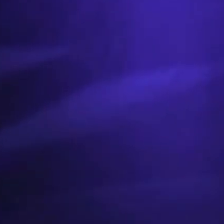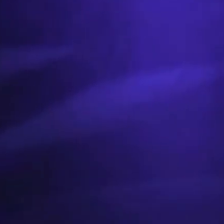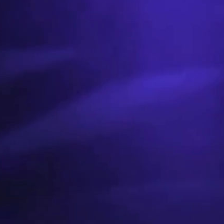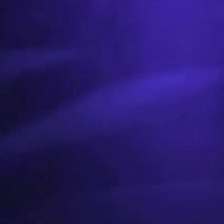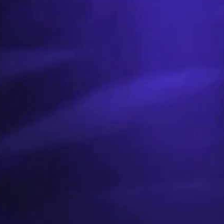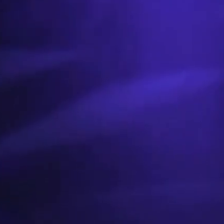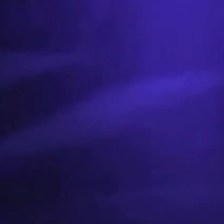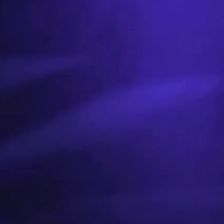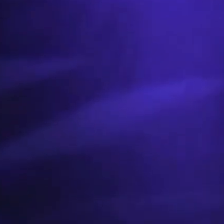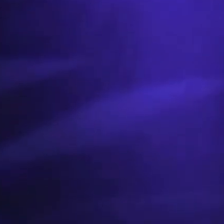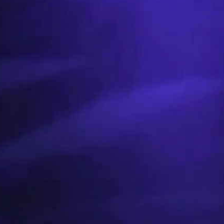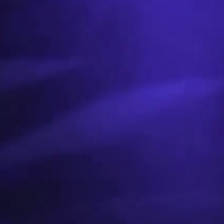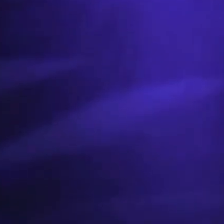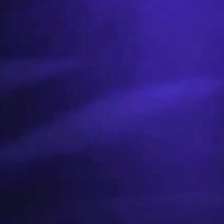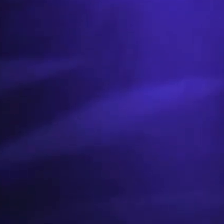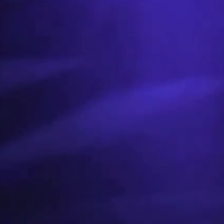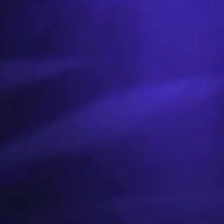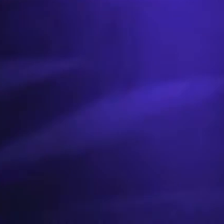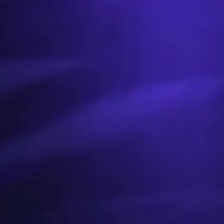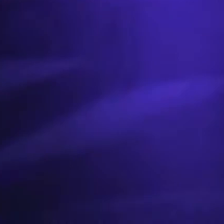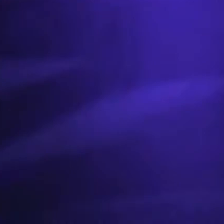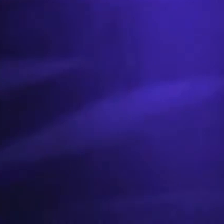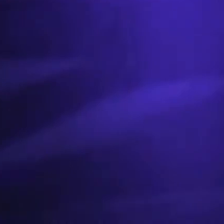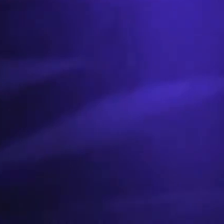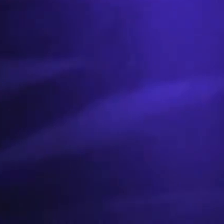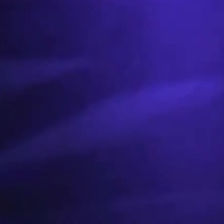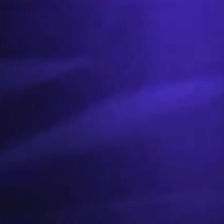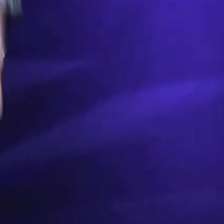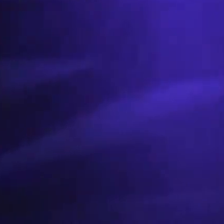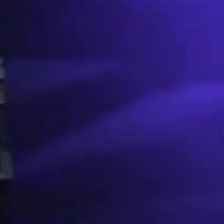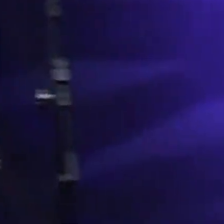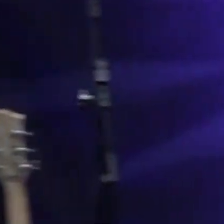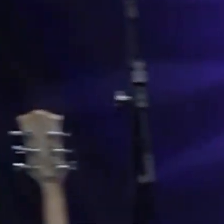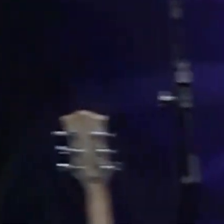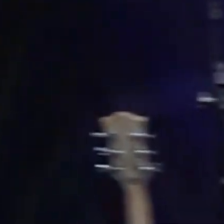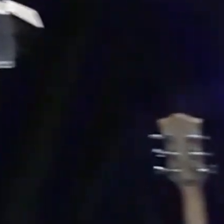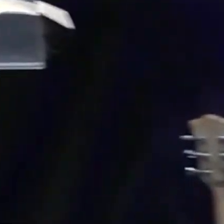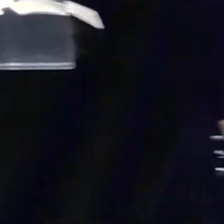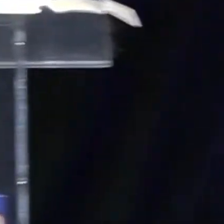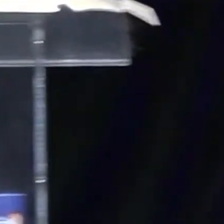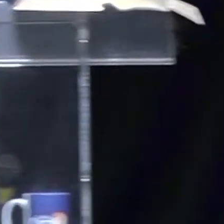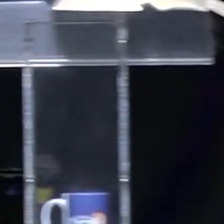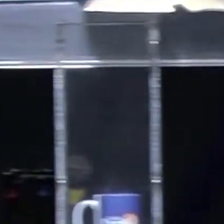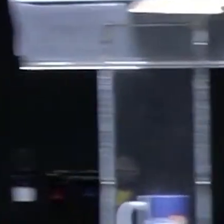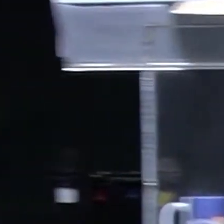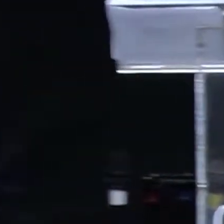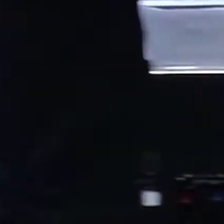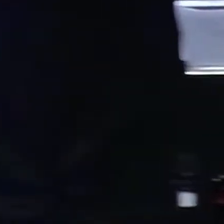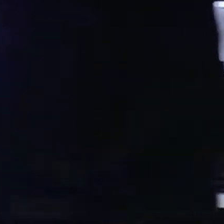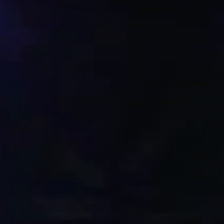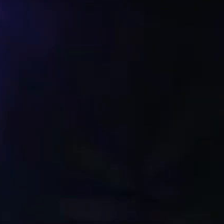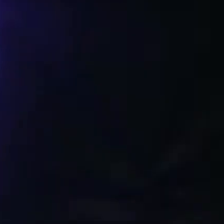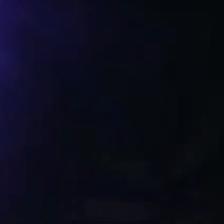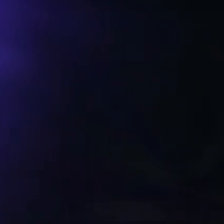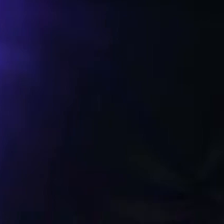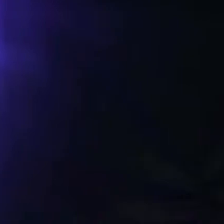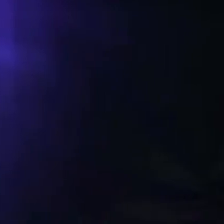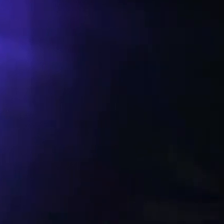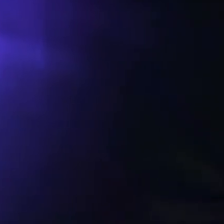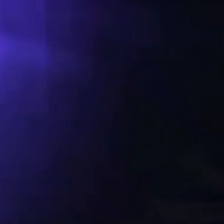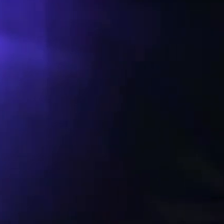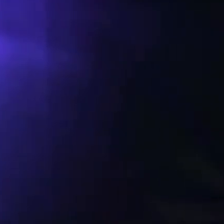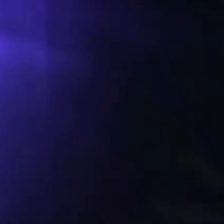Sabe o que é isso aqui? É a essência masculina e feminina. Sabe qual é a essência feminina? Se sentir amada.